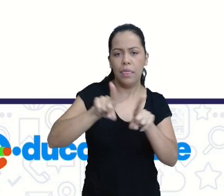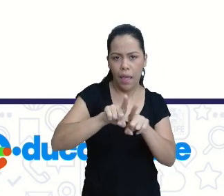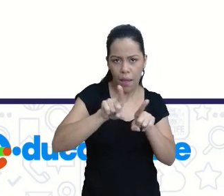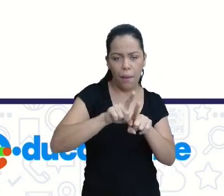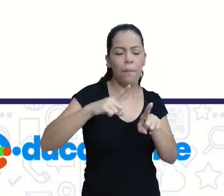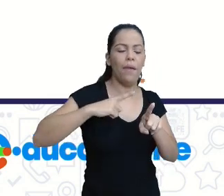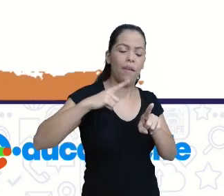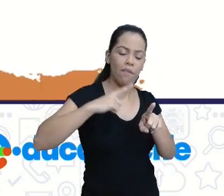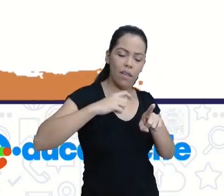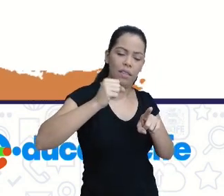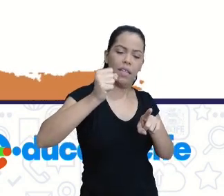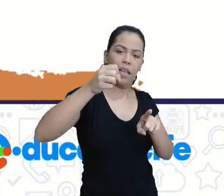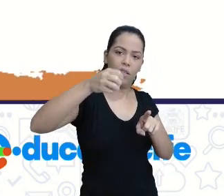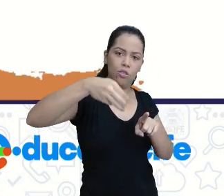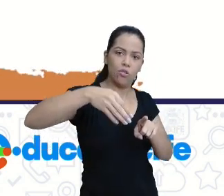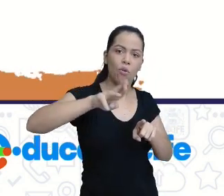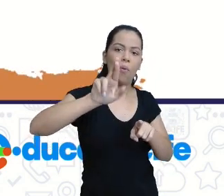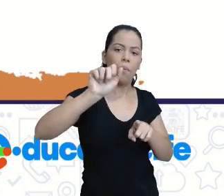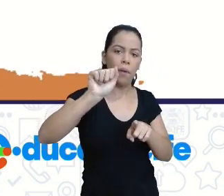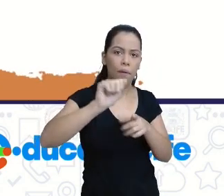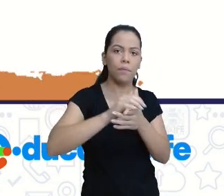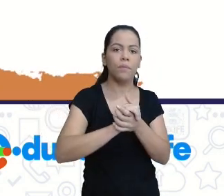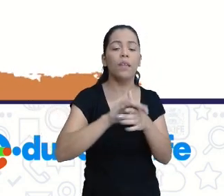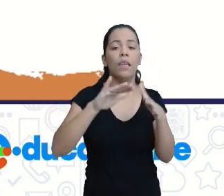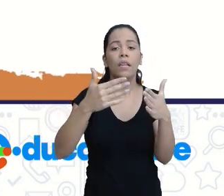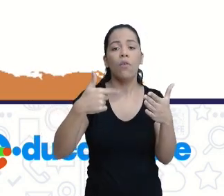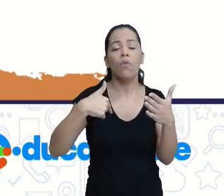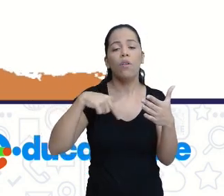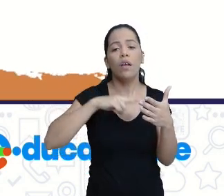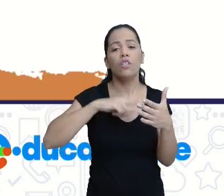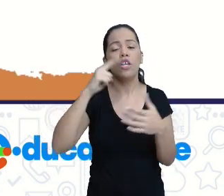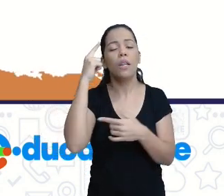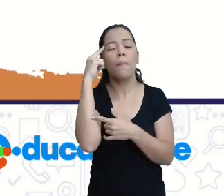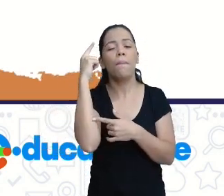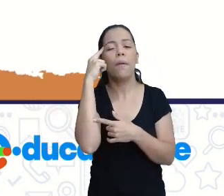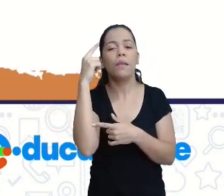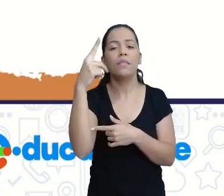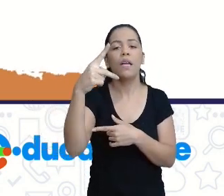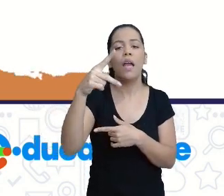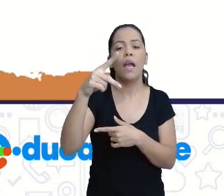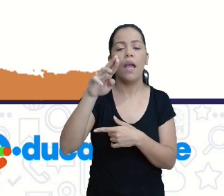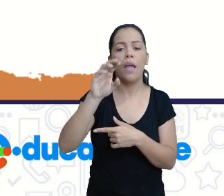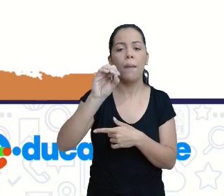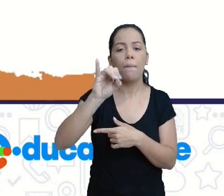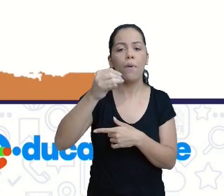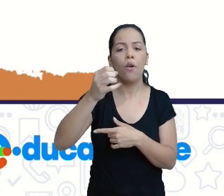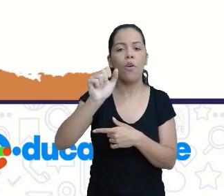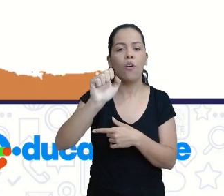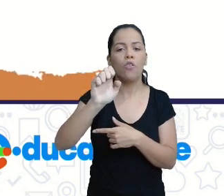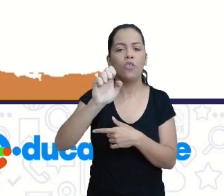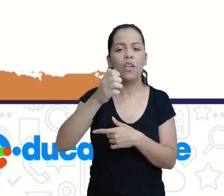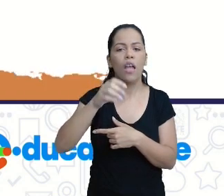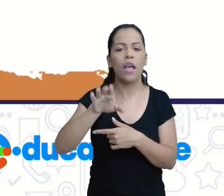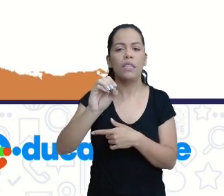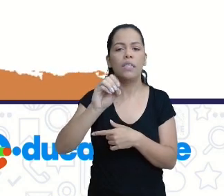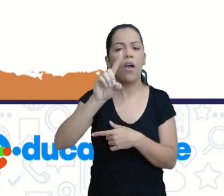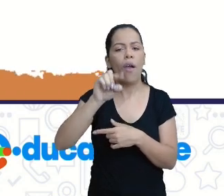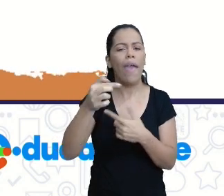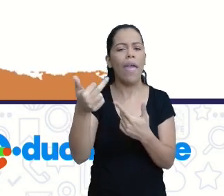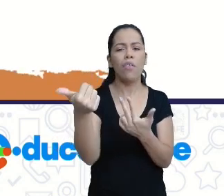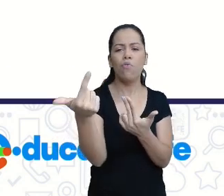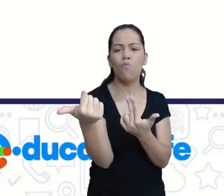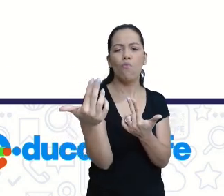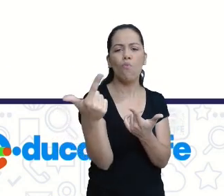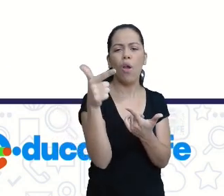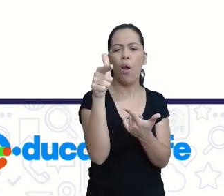aquela sombra, tá certo? Então, quando a gente pensar em projeção, tenta pensar que é uma sombra ao meio-dia. Se o objeto estiver em